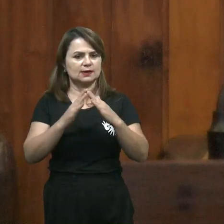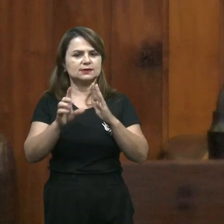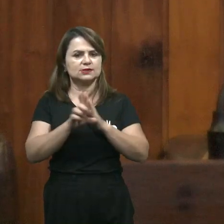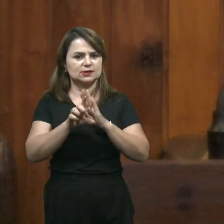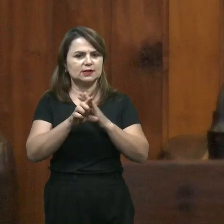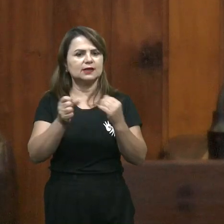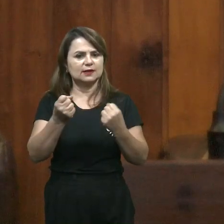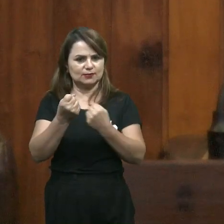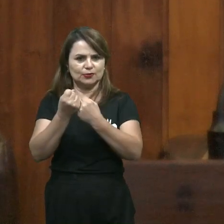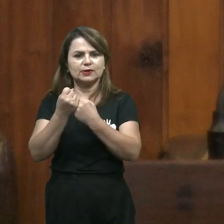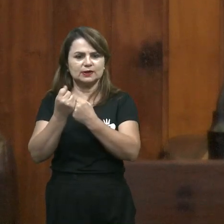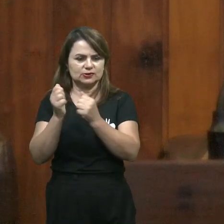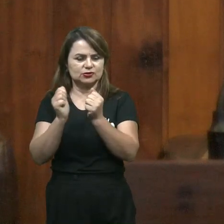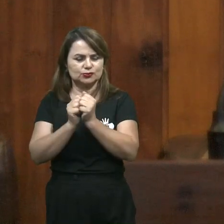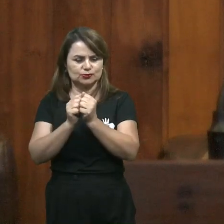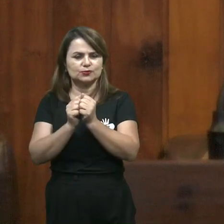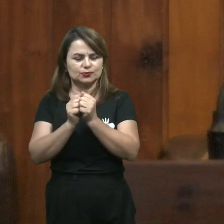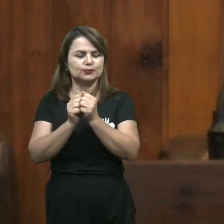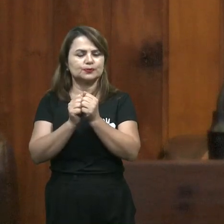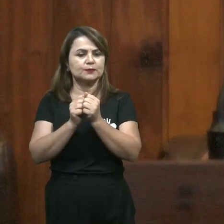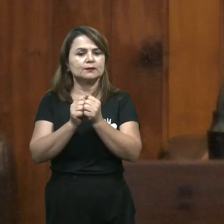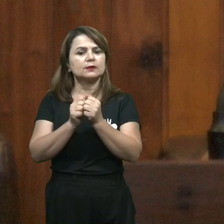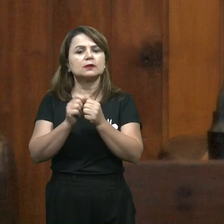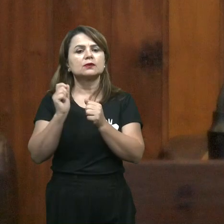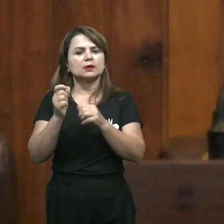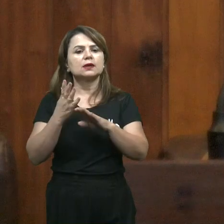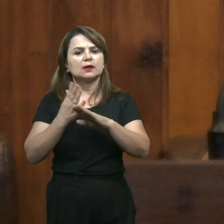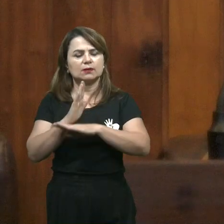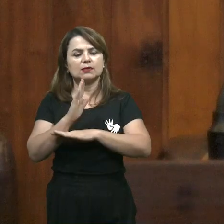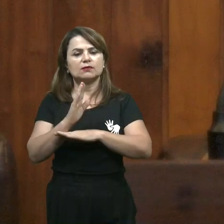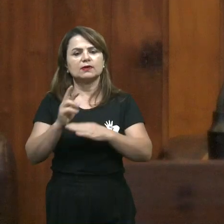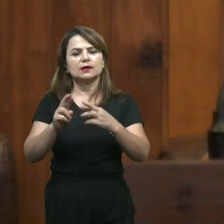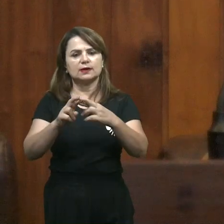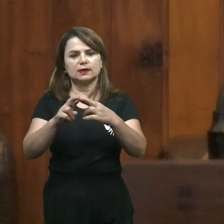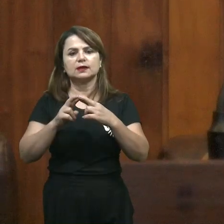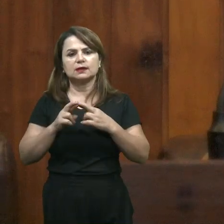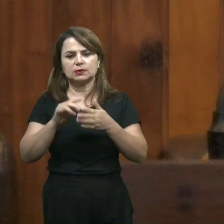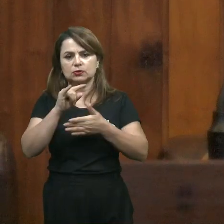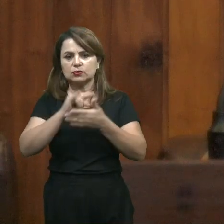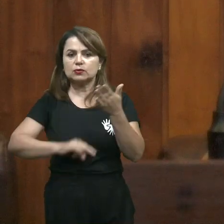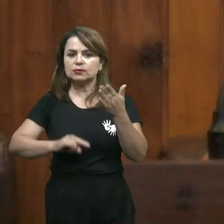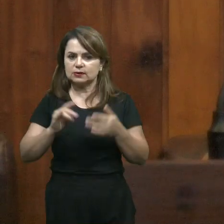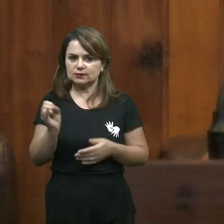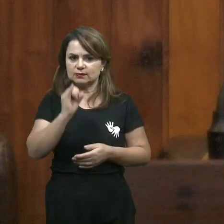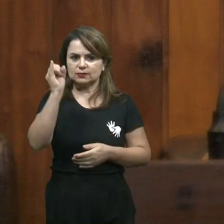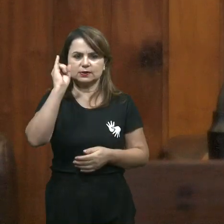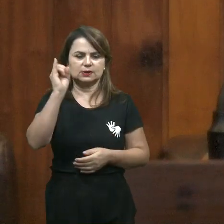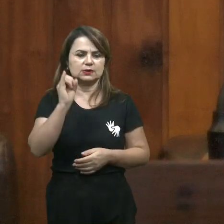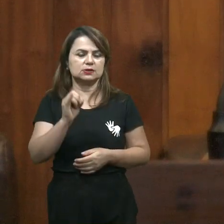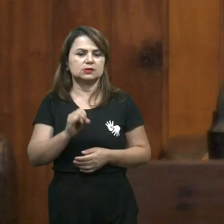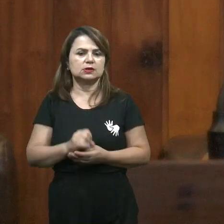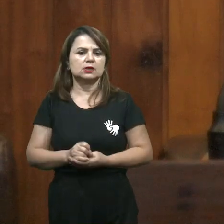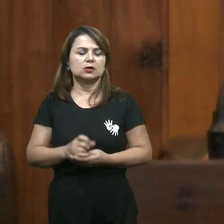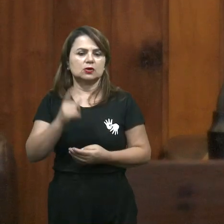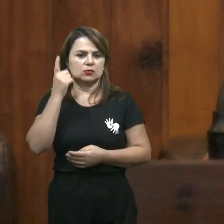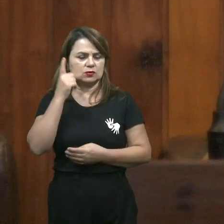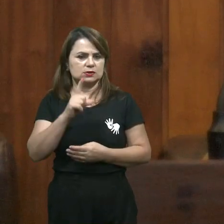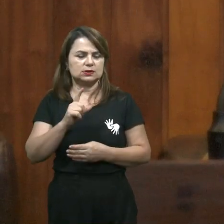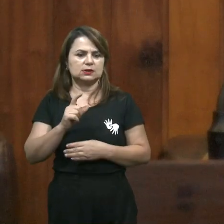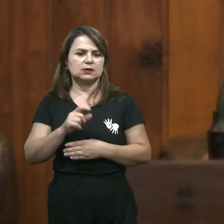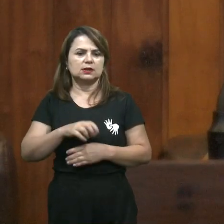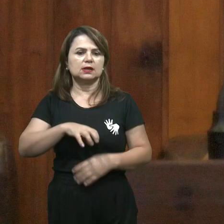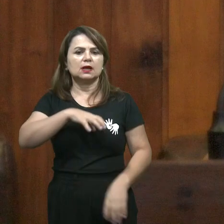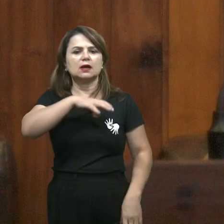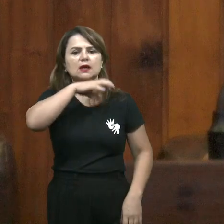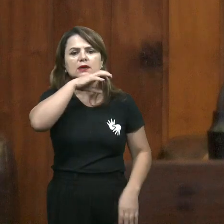colegas, não se furtará, para aprovarmos este requerimento tão importante e darmos o pontapé inicial